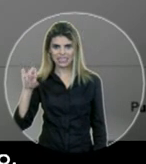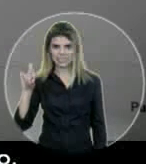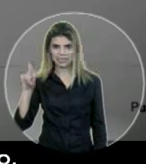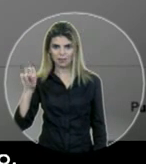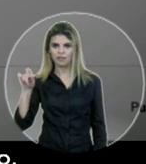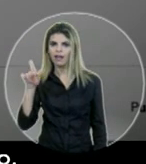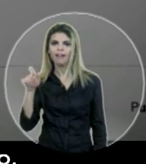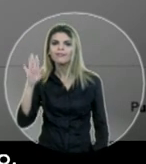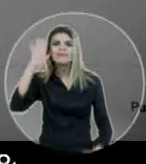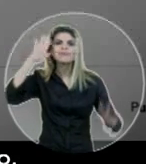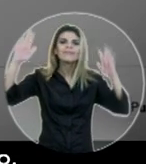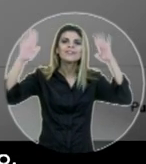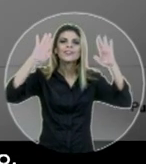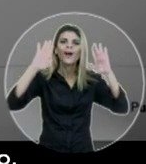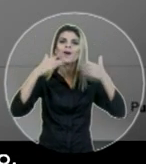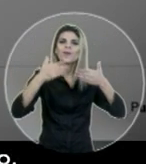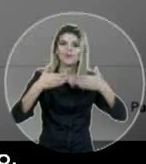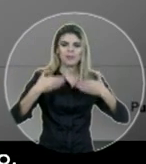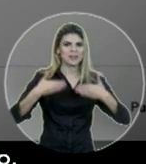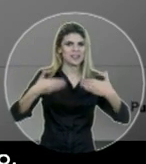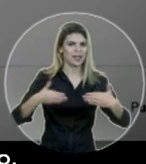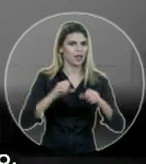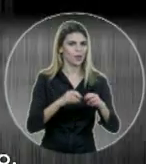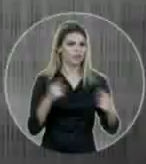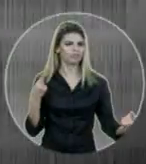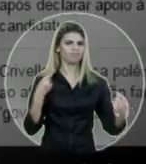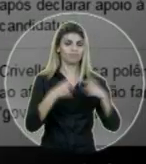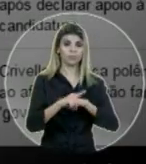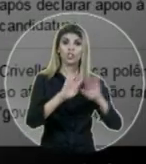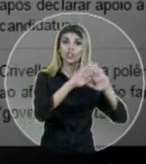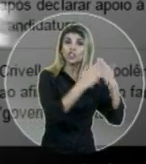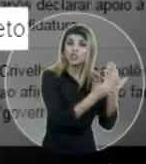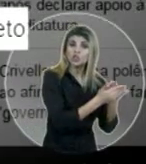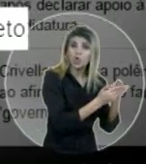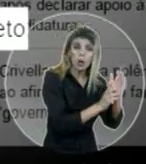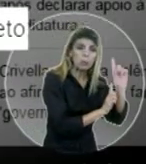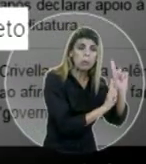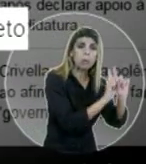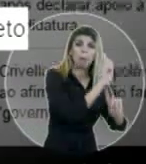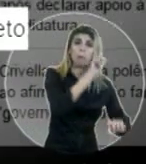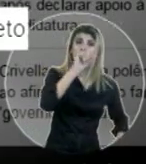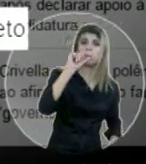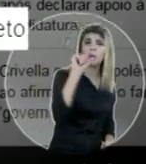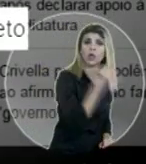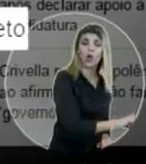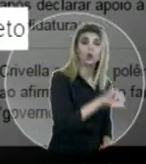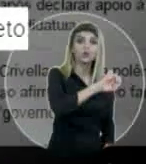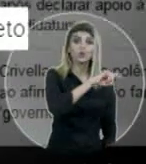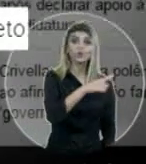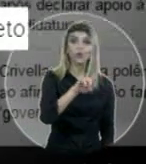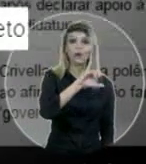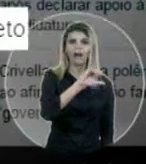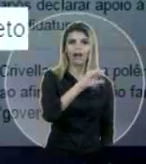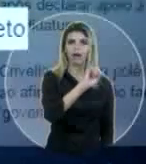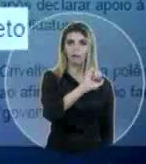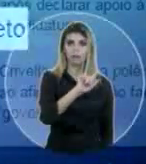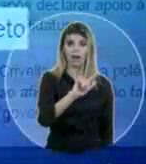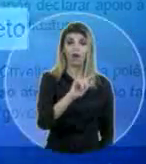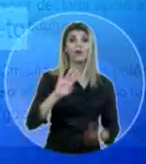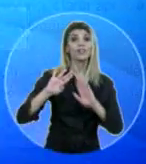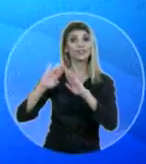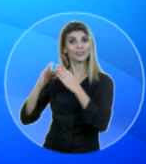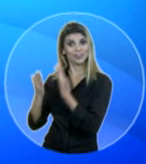está longe do ideal de qualidade do Ministério da Educação. A escola com pior desempenho da rede é a João Cabral de Melo